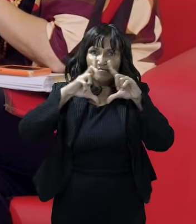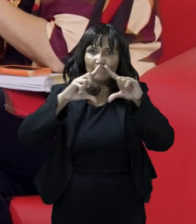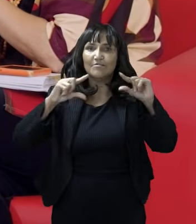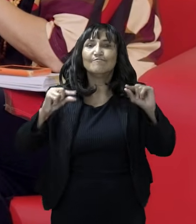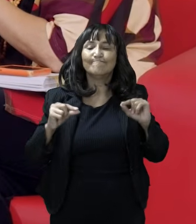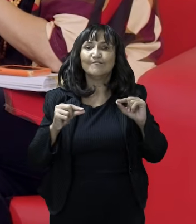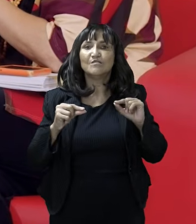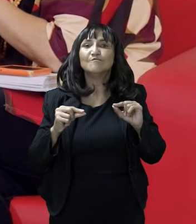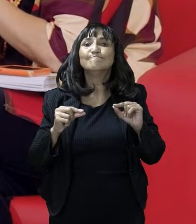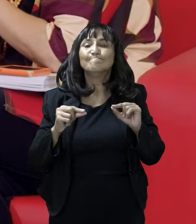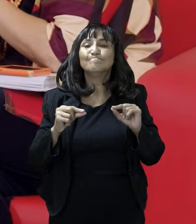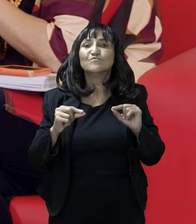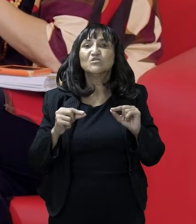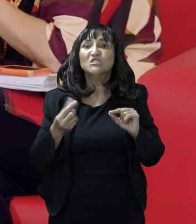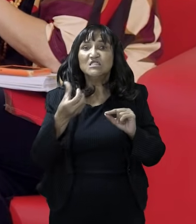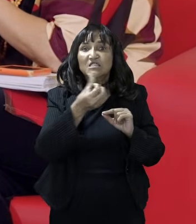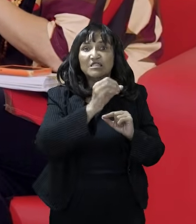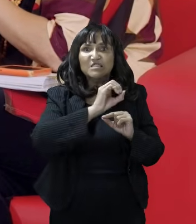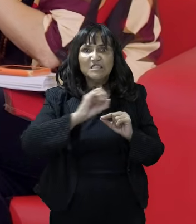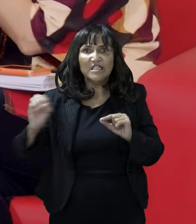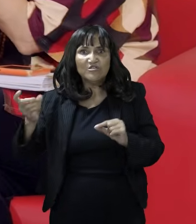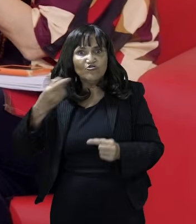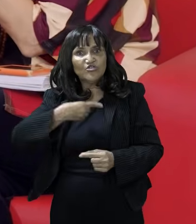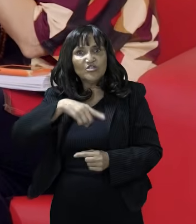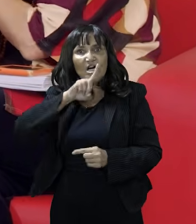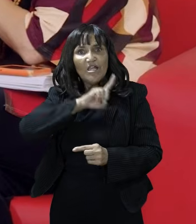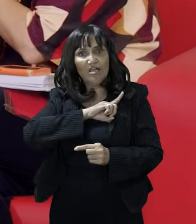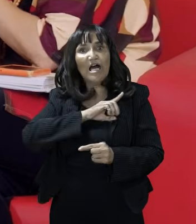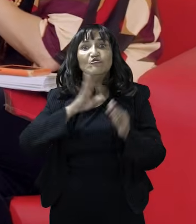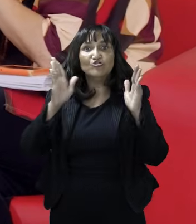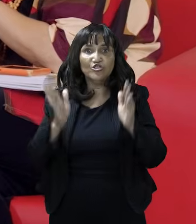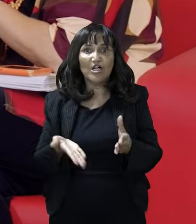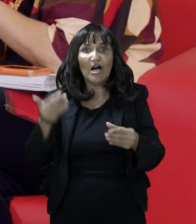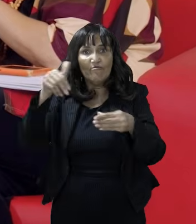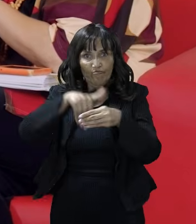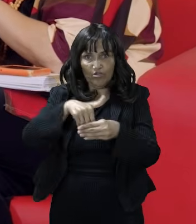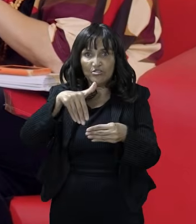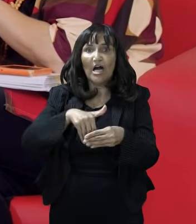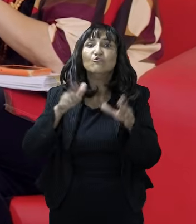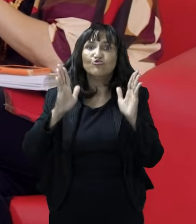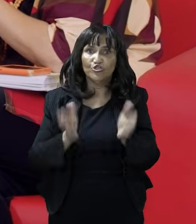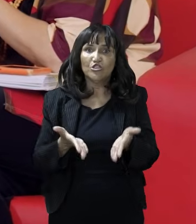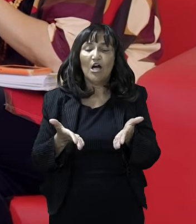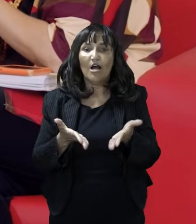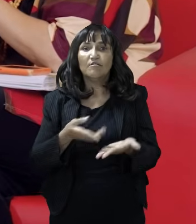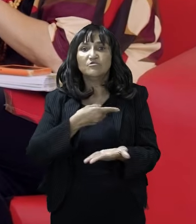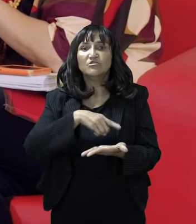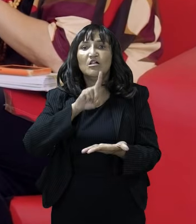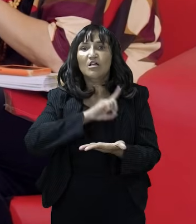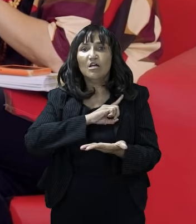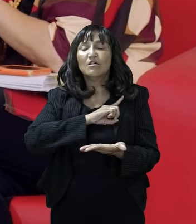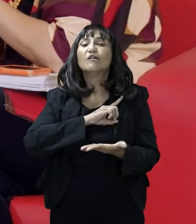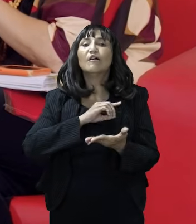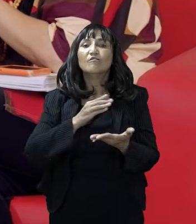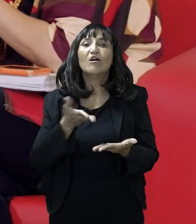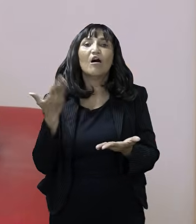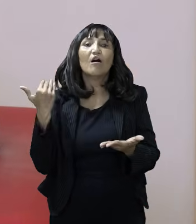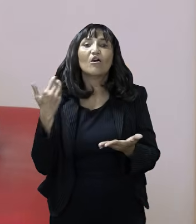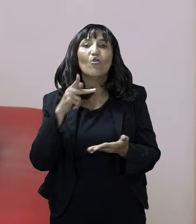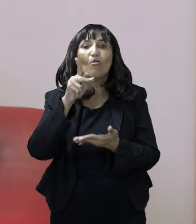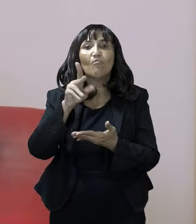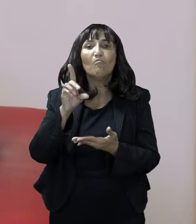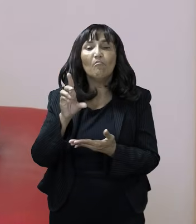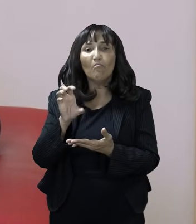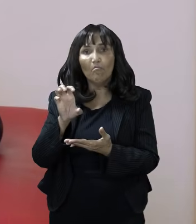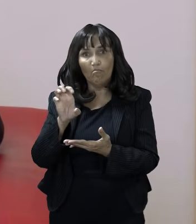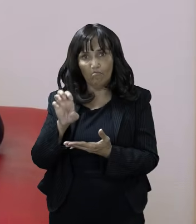de 600 delegados, já eleitos. Que já estão eleitos, Já né? estão eleitos, os delegados no PED passado. Na verdade, foram eleitos